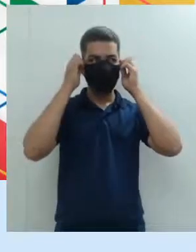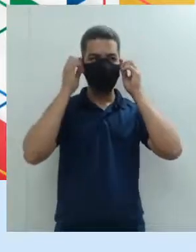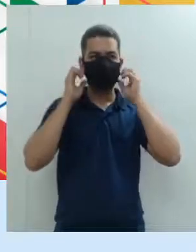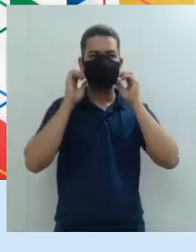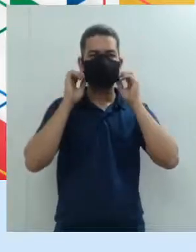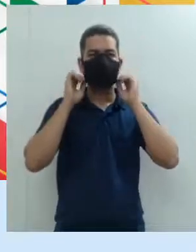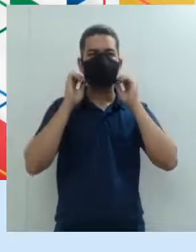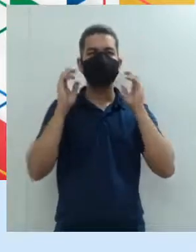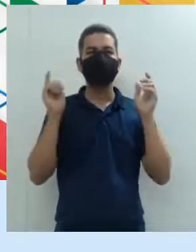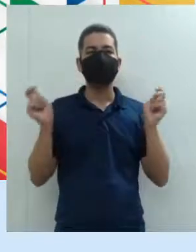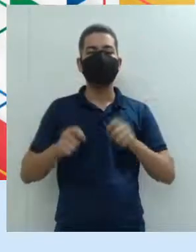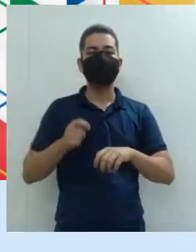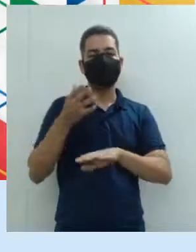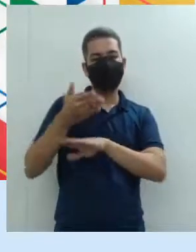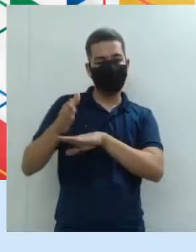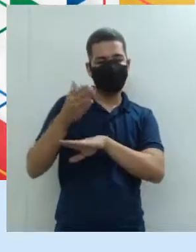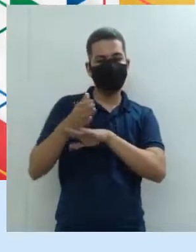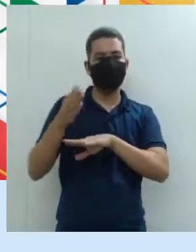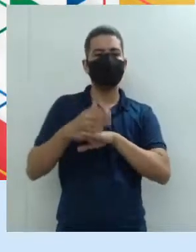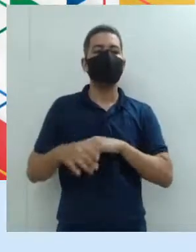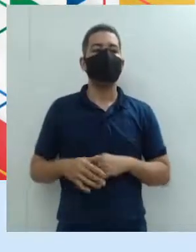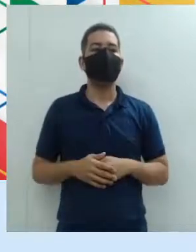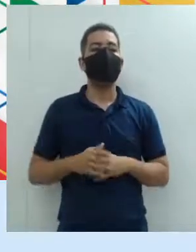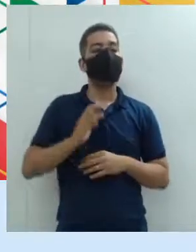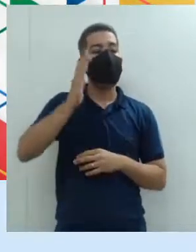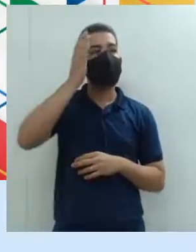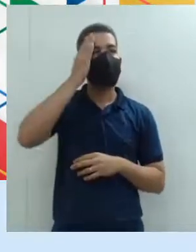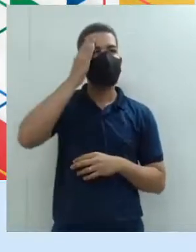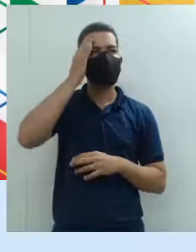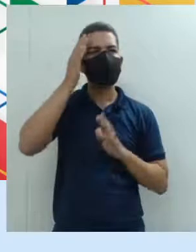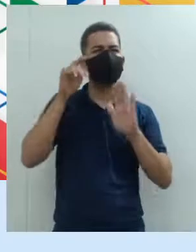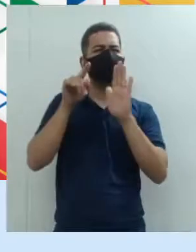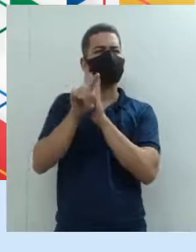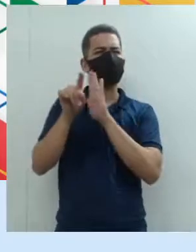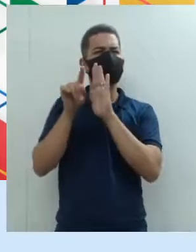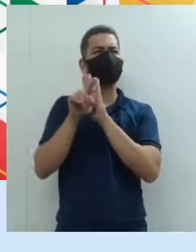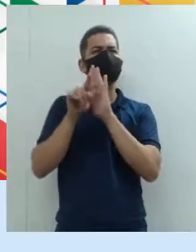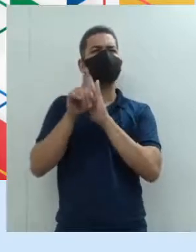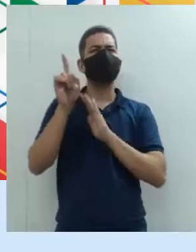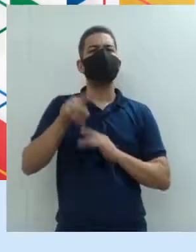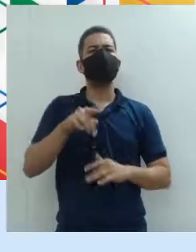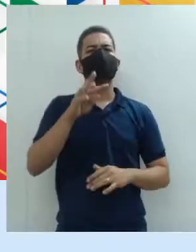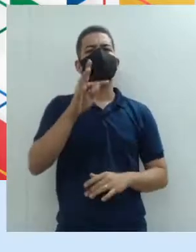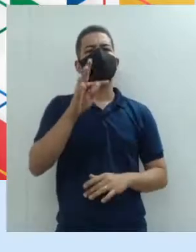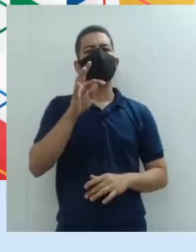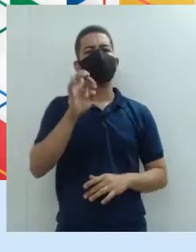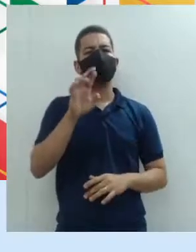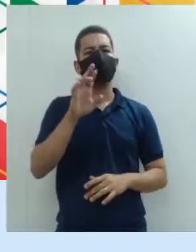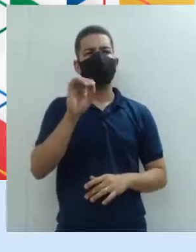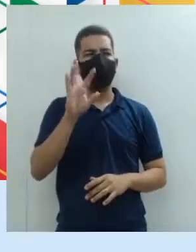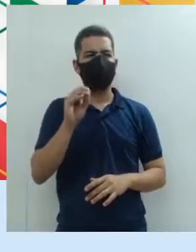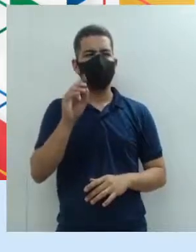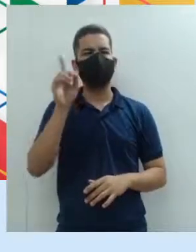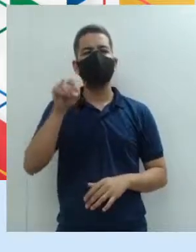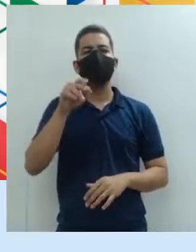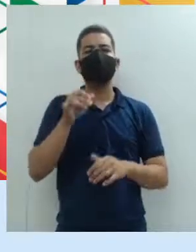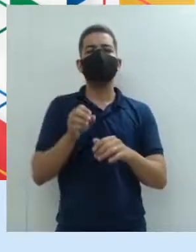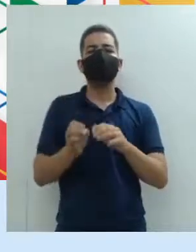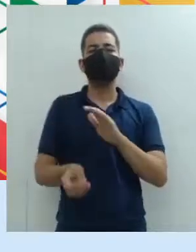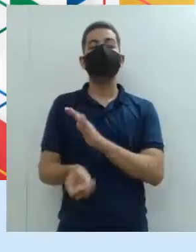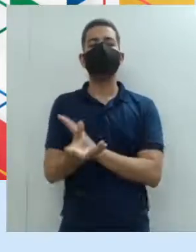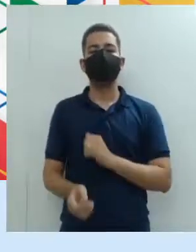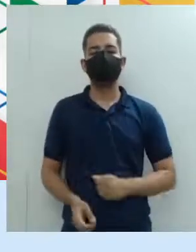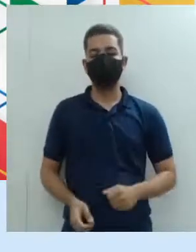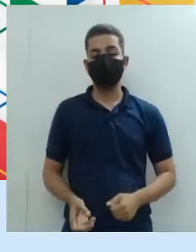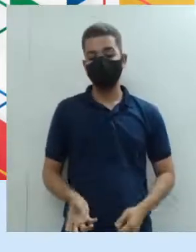colocar em prática o conhecimento. Essas questões, muitas vezes, elas aparecem assim mesmo, de forma teórica, e muitas vezes é uma casca de banana que tem, como nessa